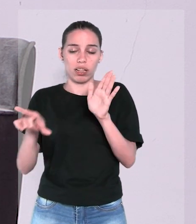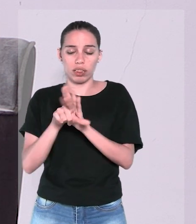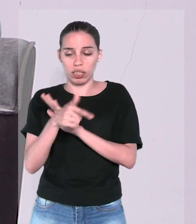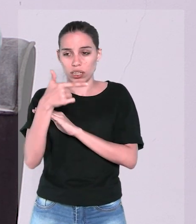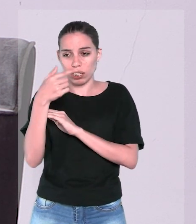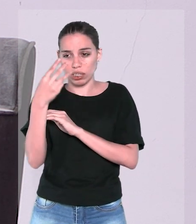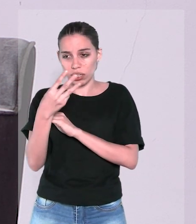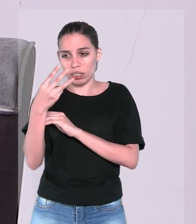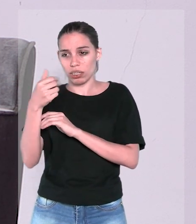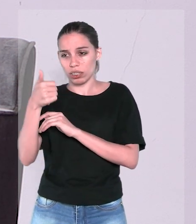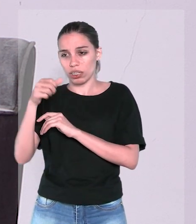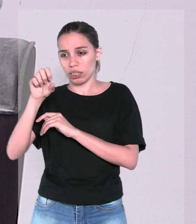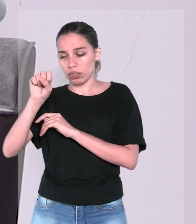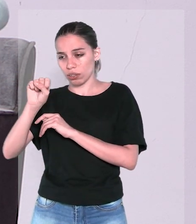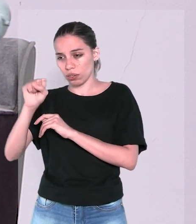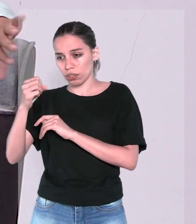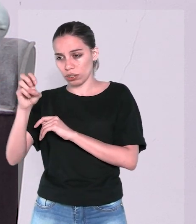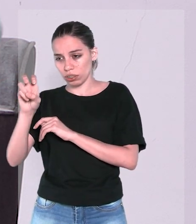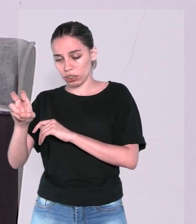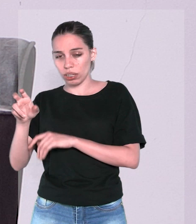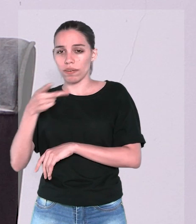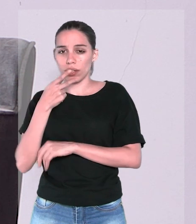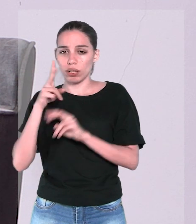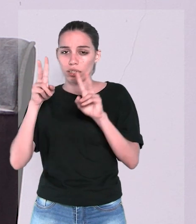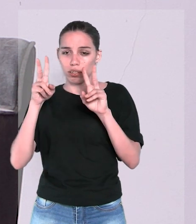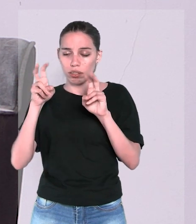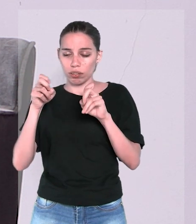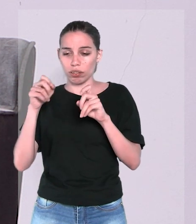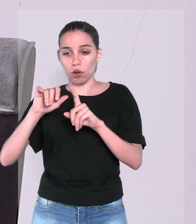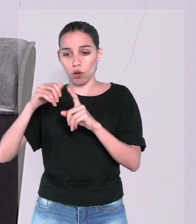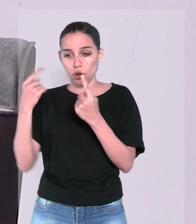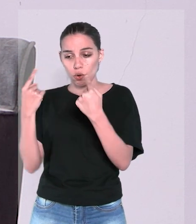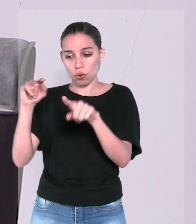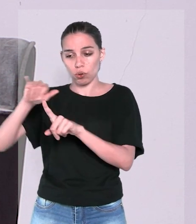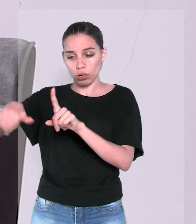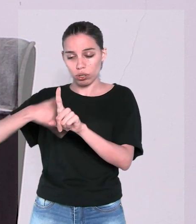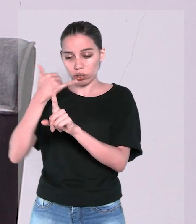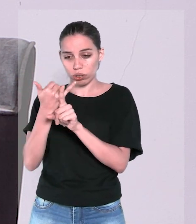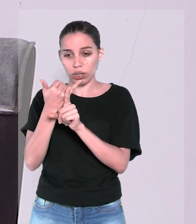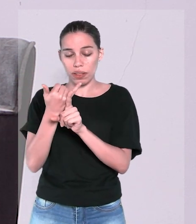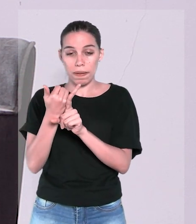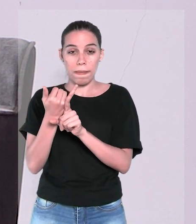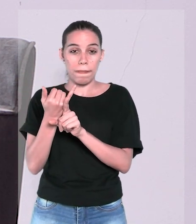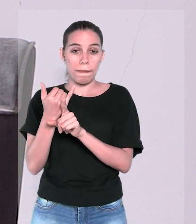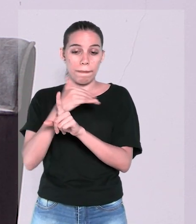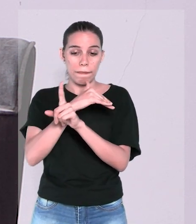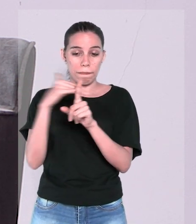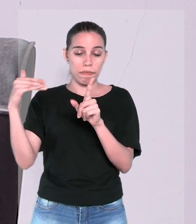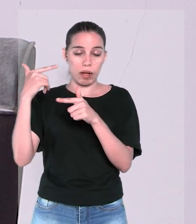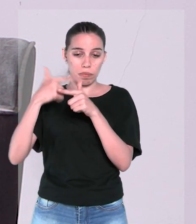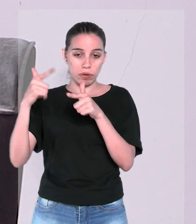lei anti-bullying, metade dos problemas que nós encontramos na escola estaria